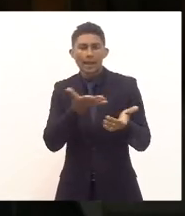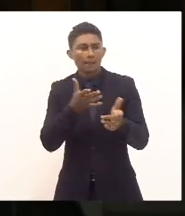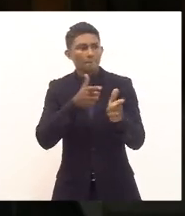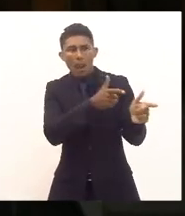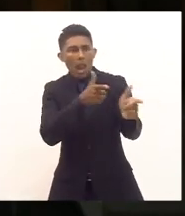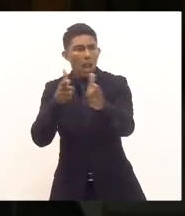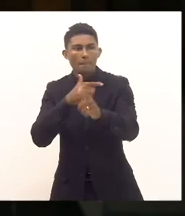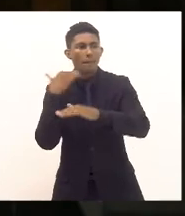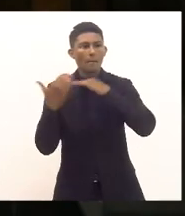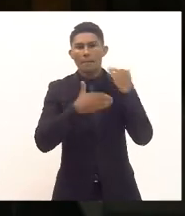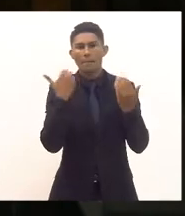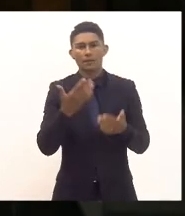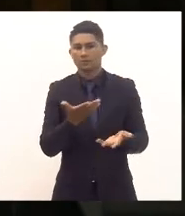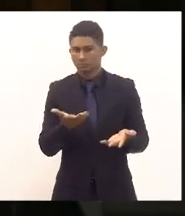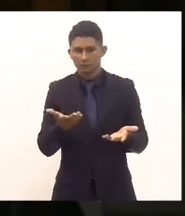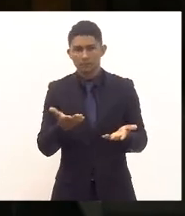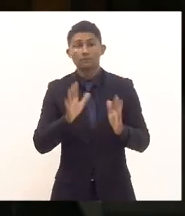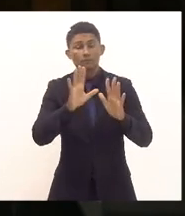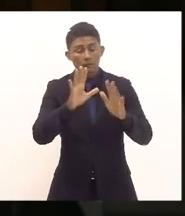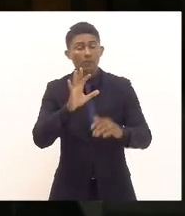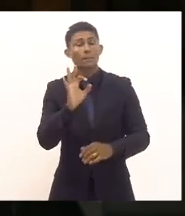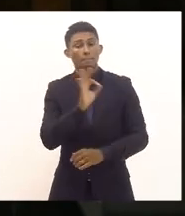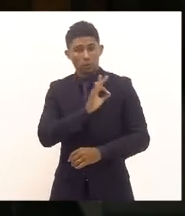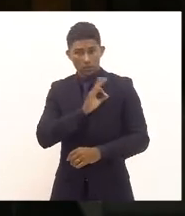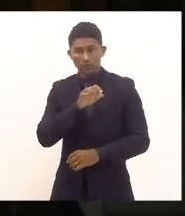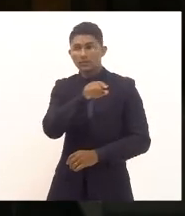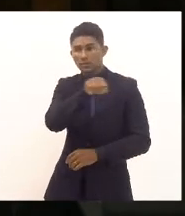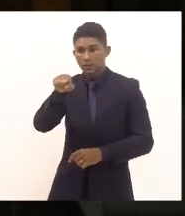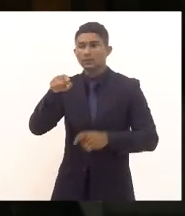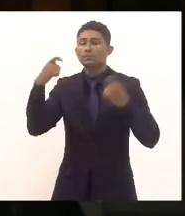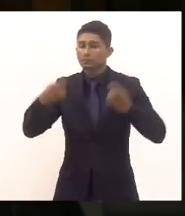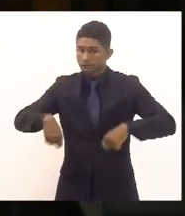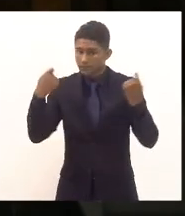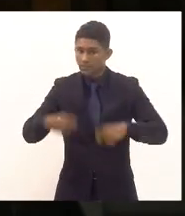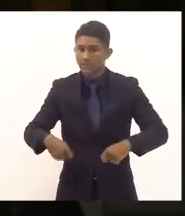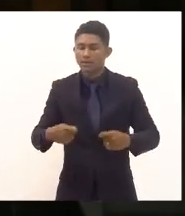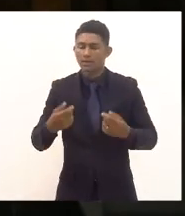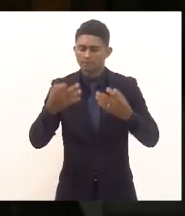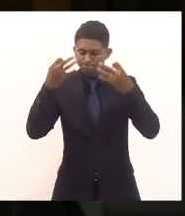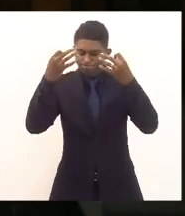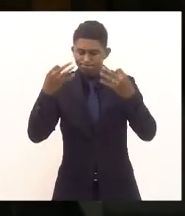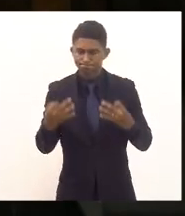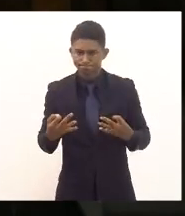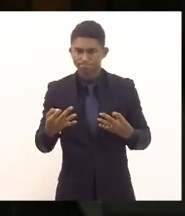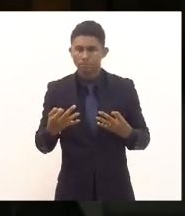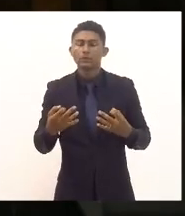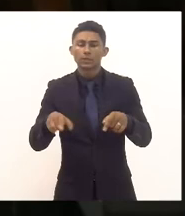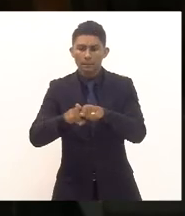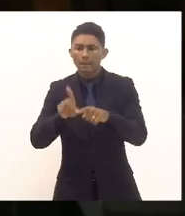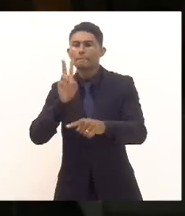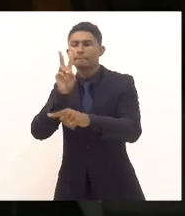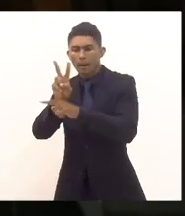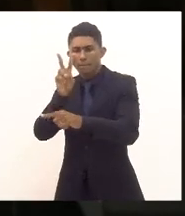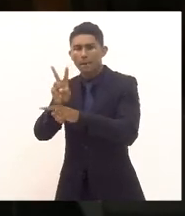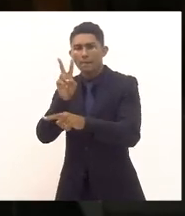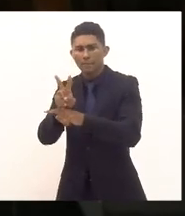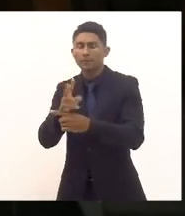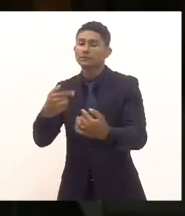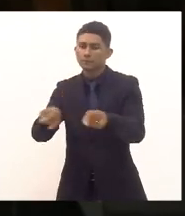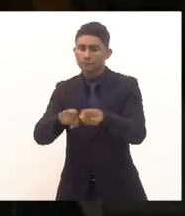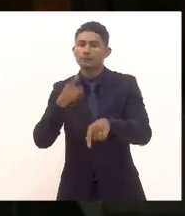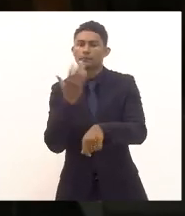e eu quero fazer uma defesa que as nossas polícias tem que ser equipadas tem que ser protegidas tem que ser